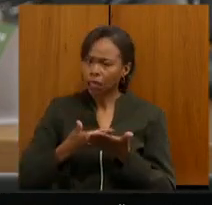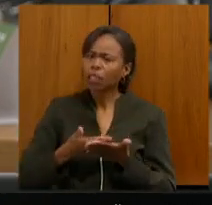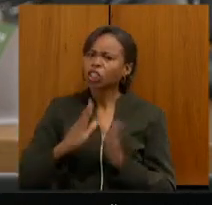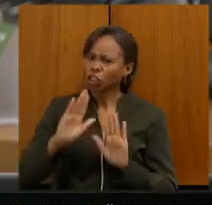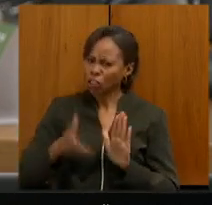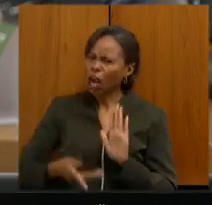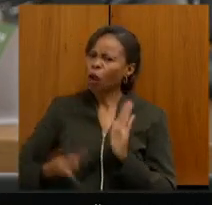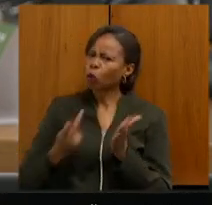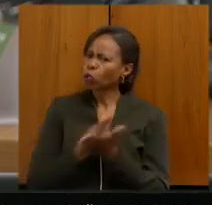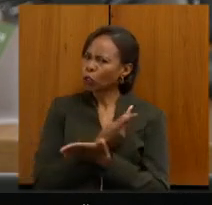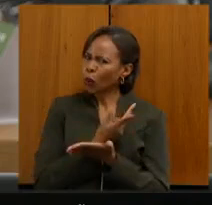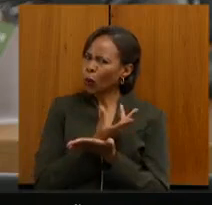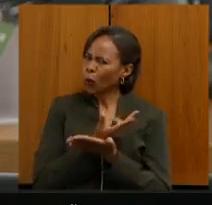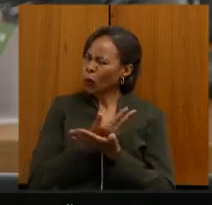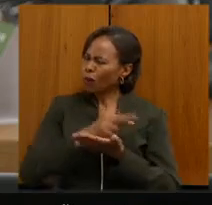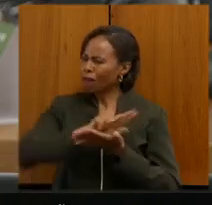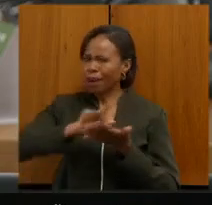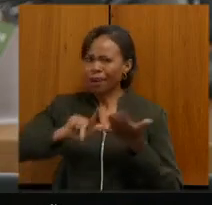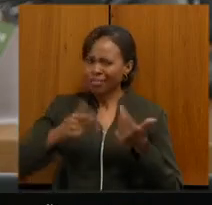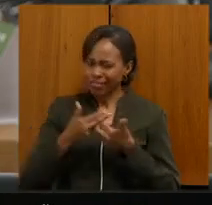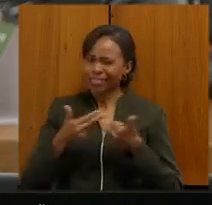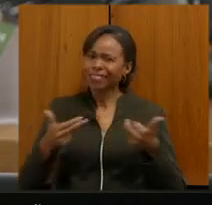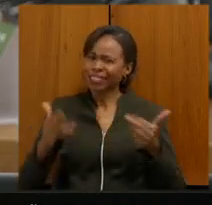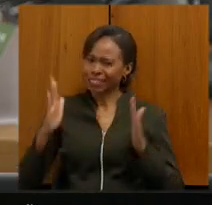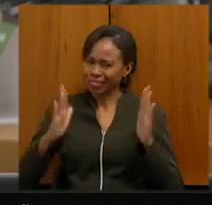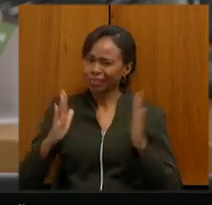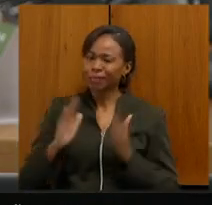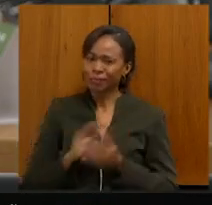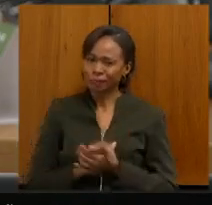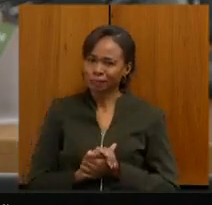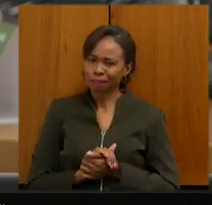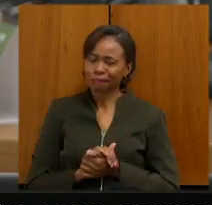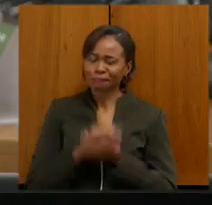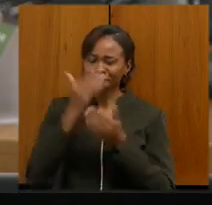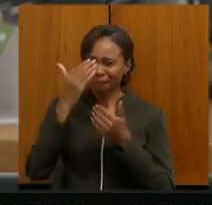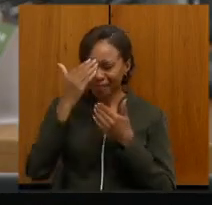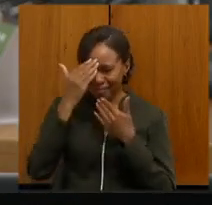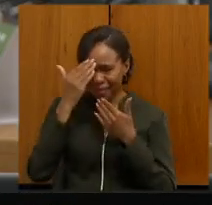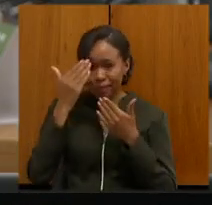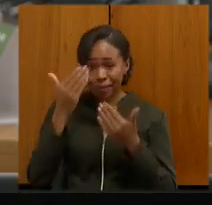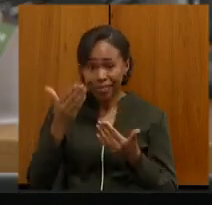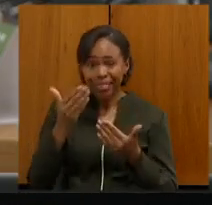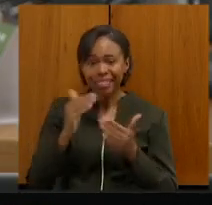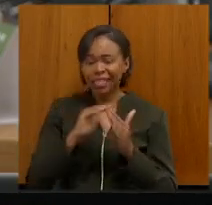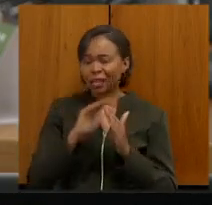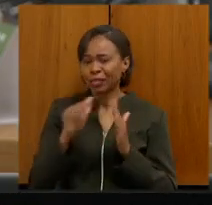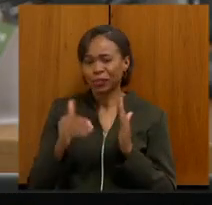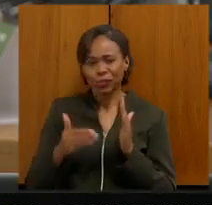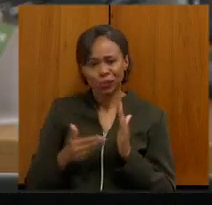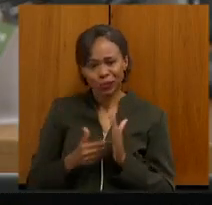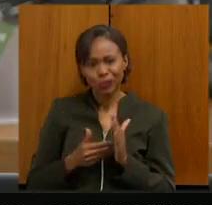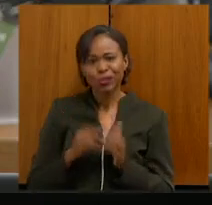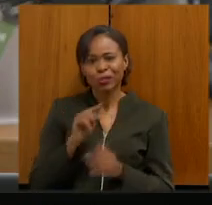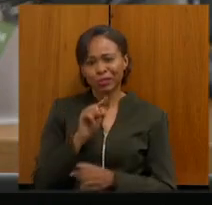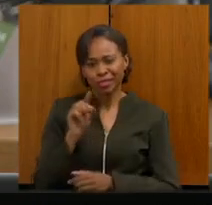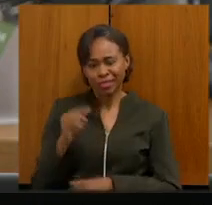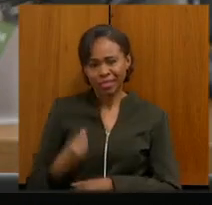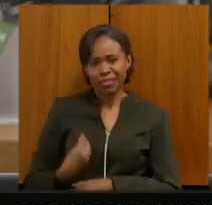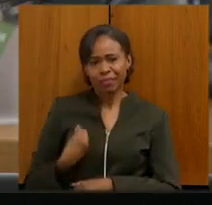nesse período né Então queria que deixar o meu muito obrigada a todas aqui